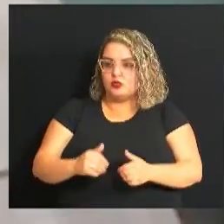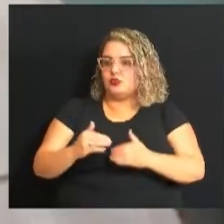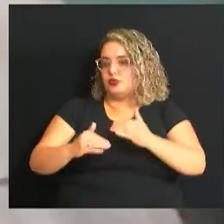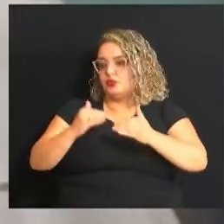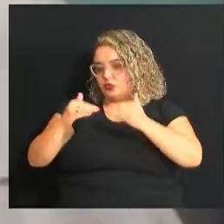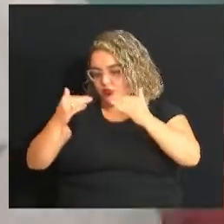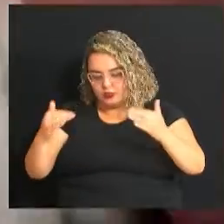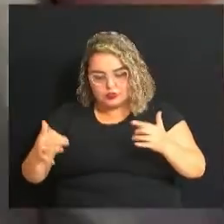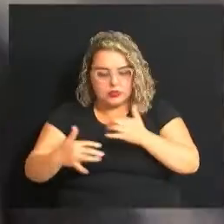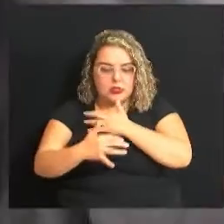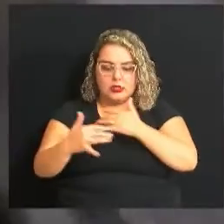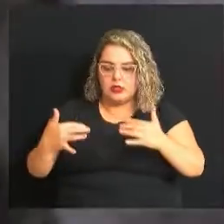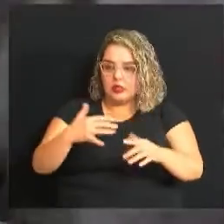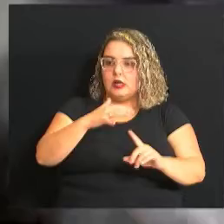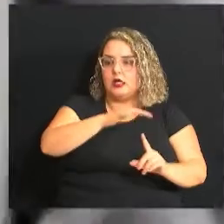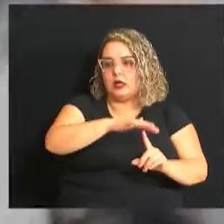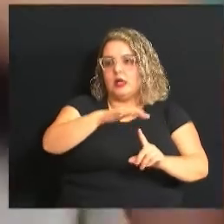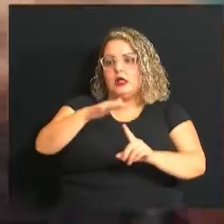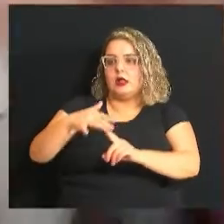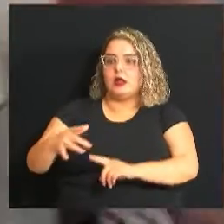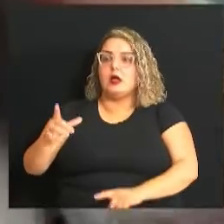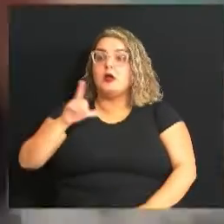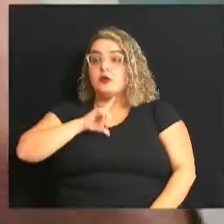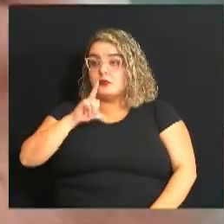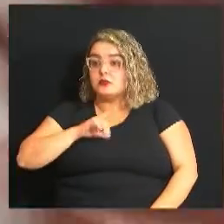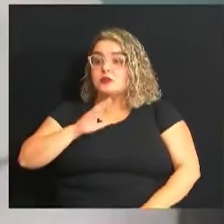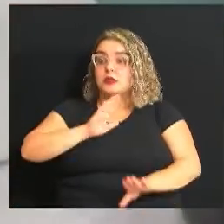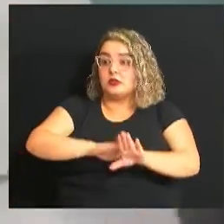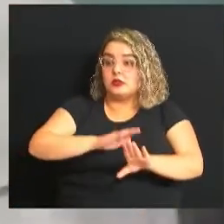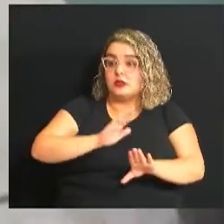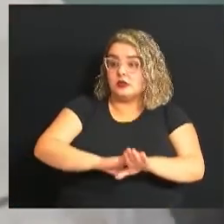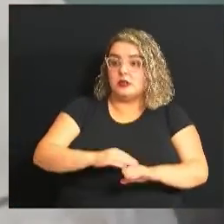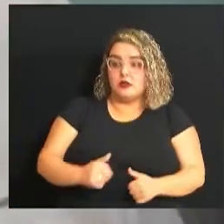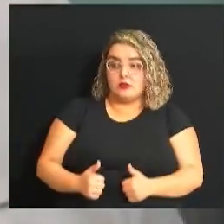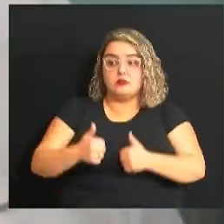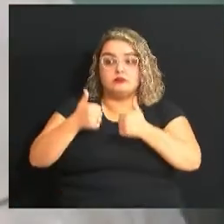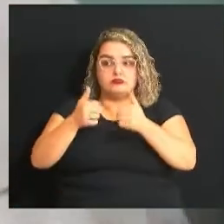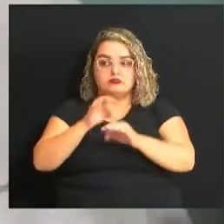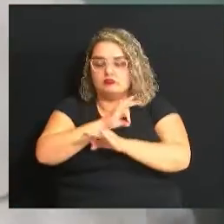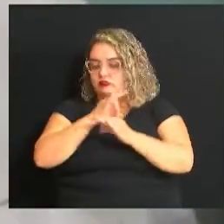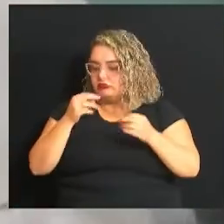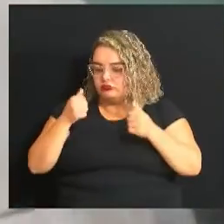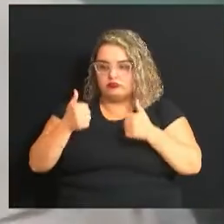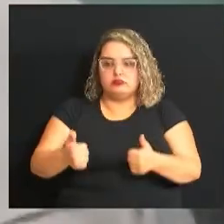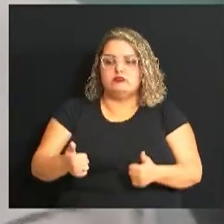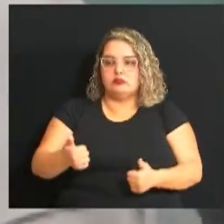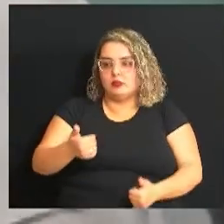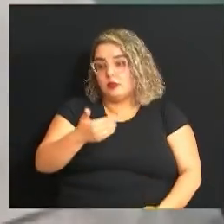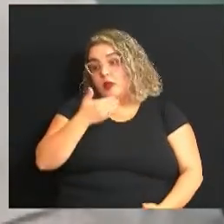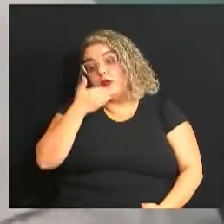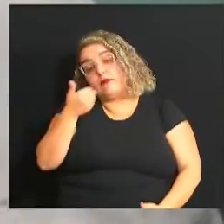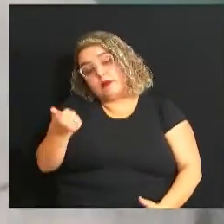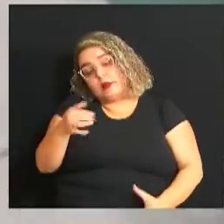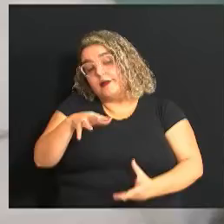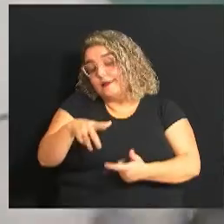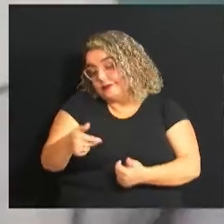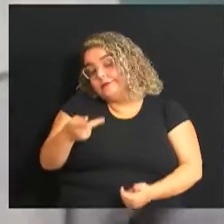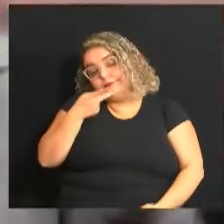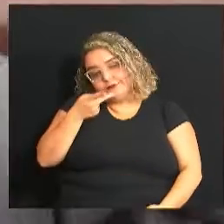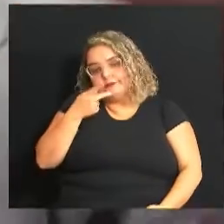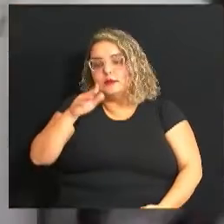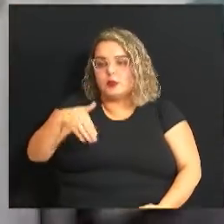urbano e ambiental, aí eles vão ter a sua função muito otimizada. É o melhor dos mundos, né, a gente diz. É quando existe